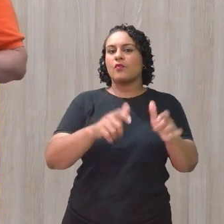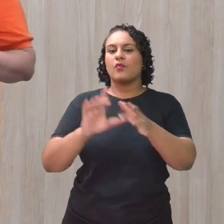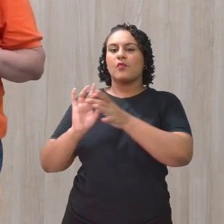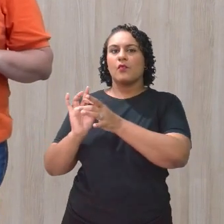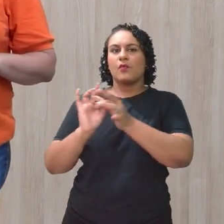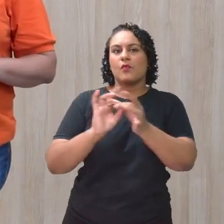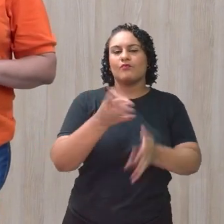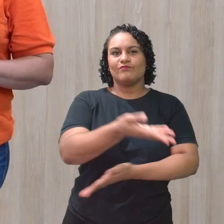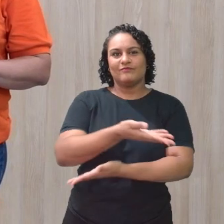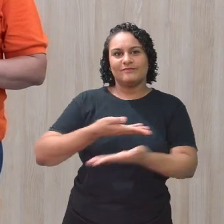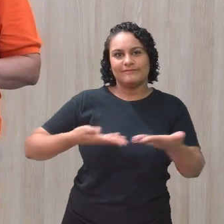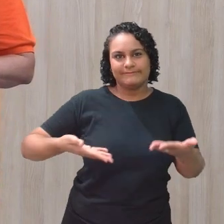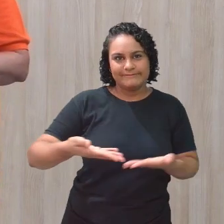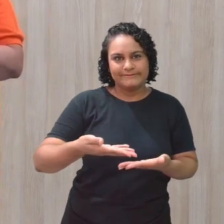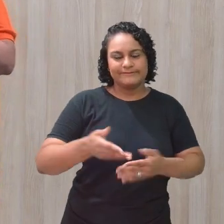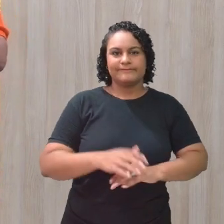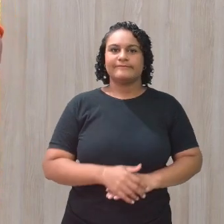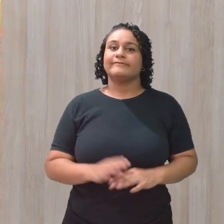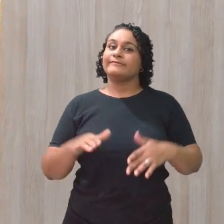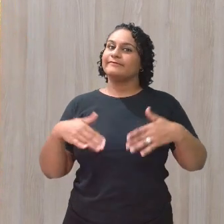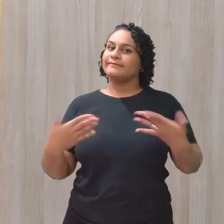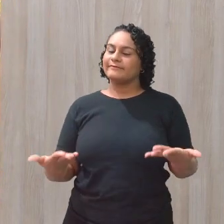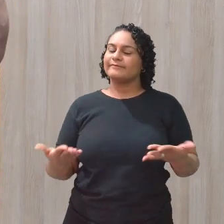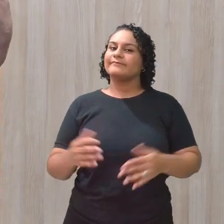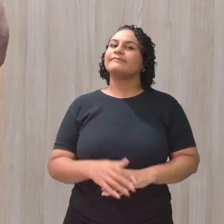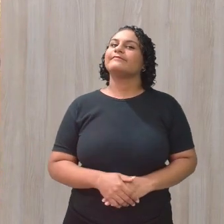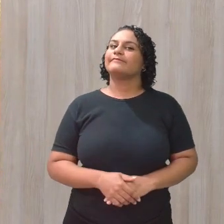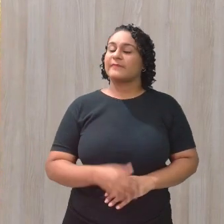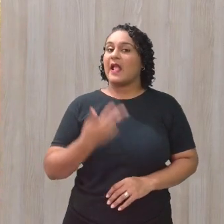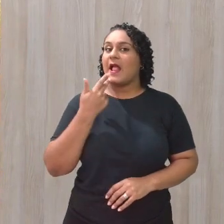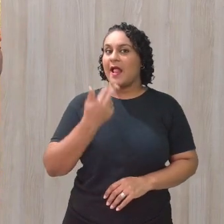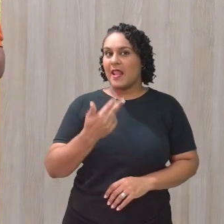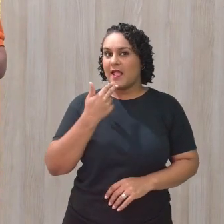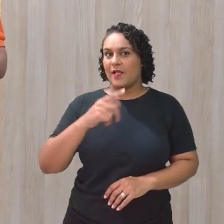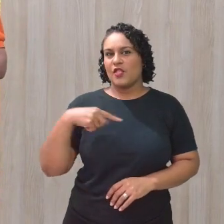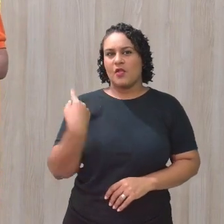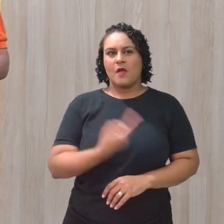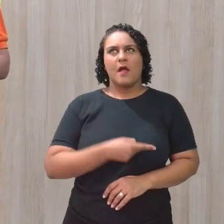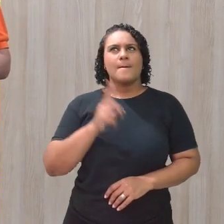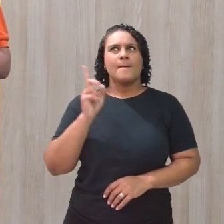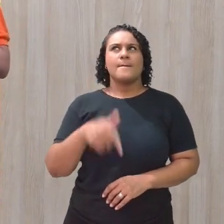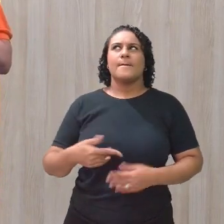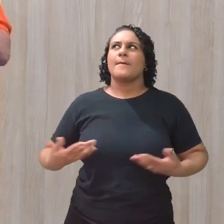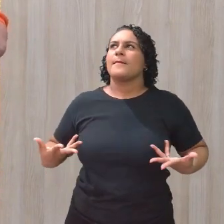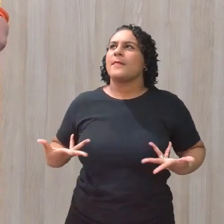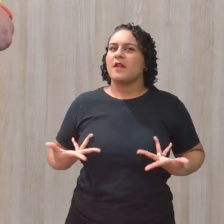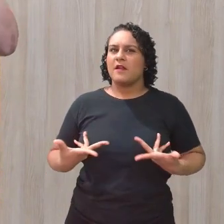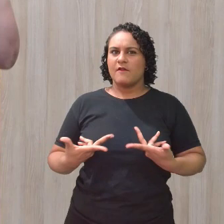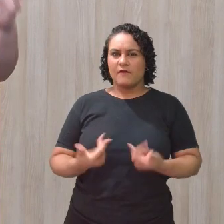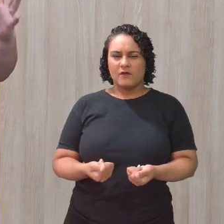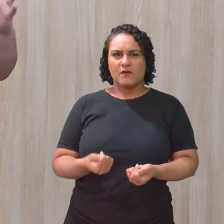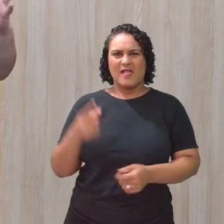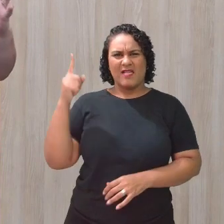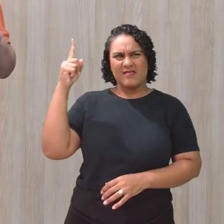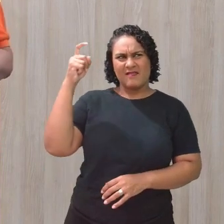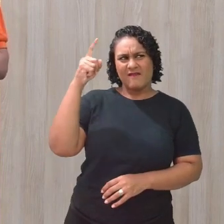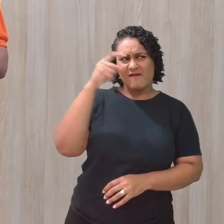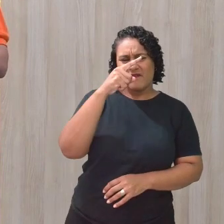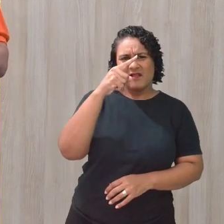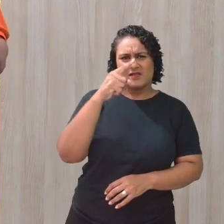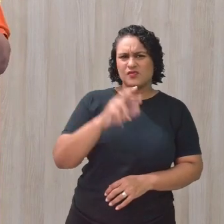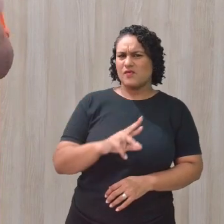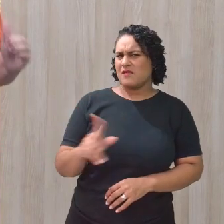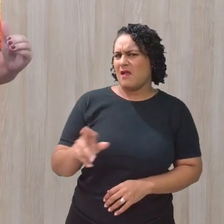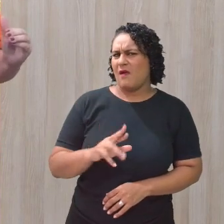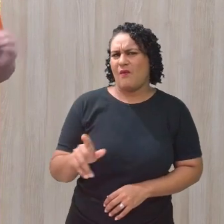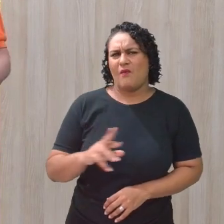interacional. Então, a nossa língua, ela é maravilhosa, ela não é complicada, ela